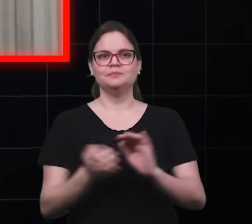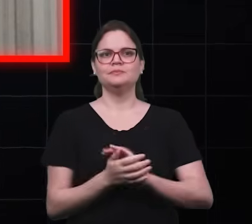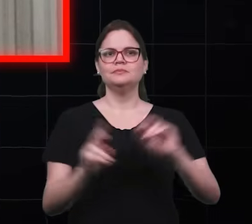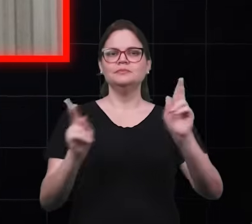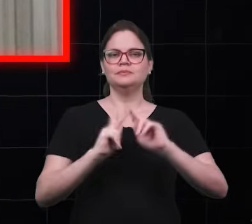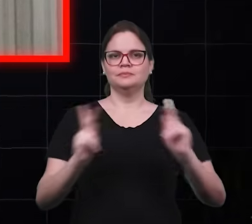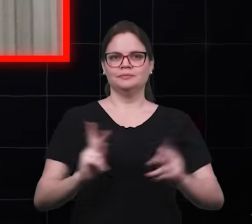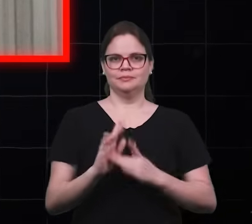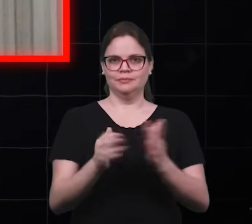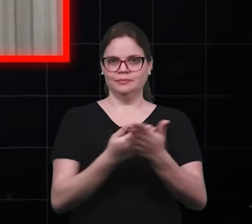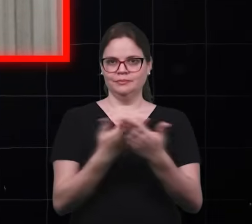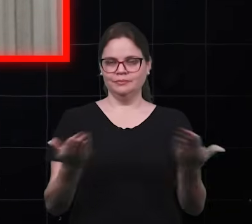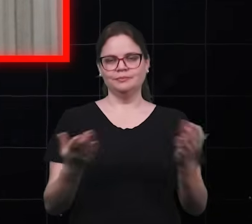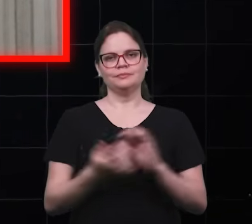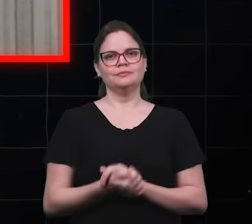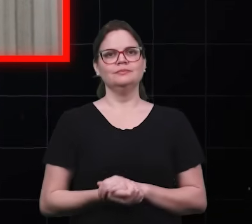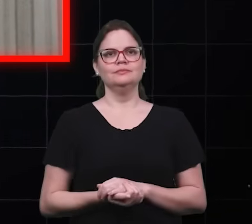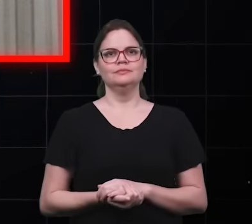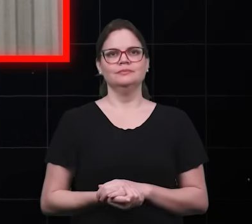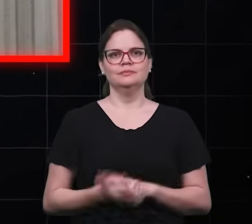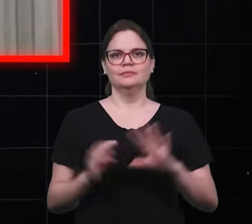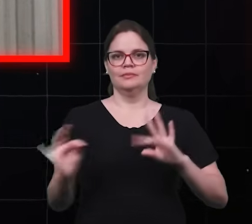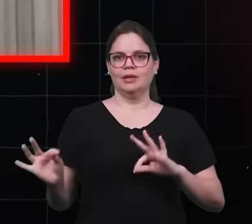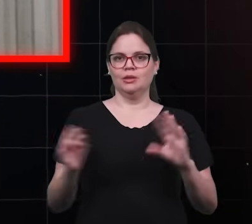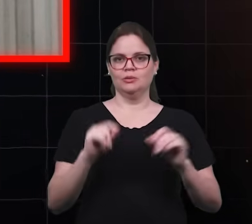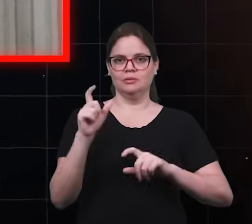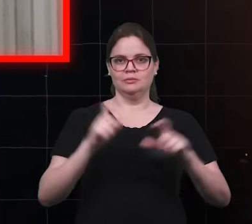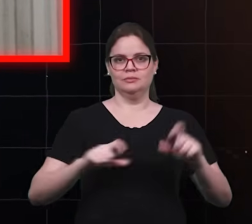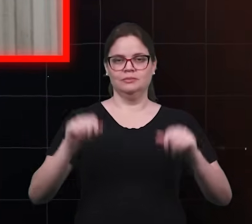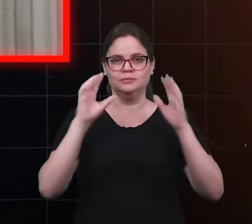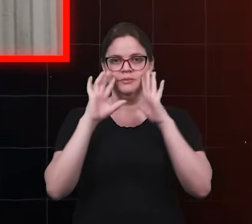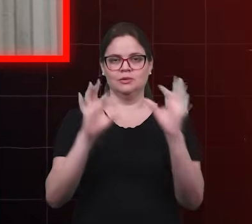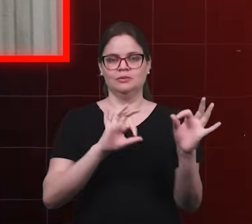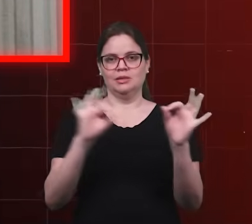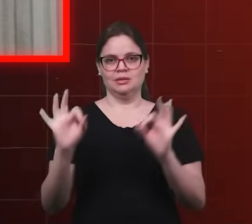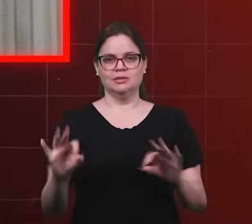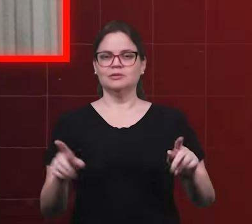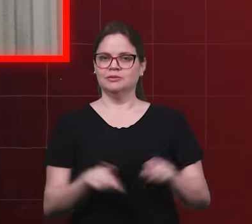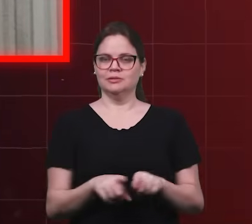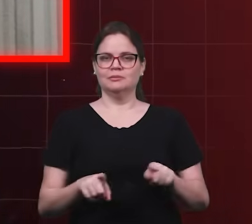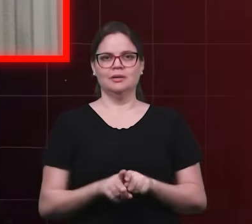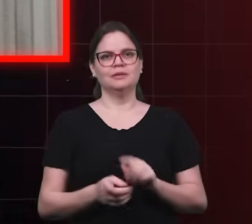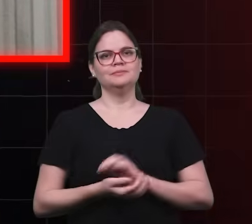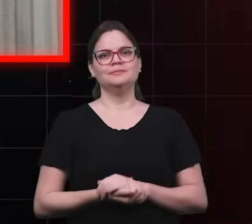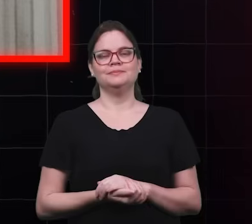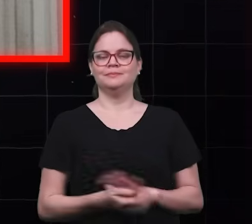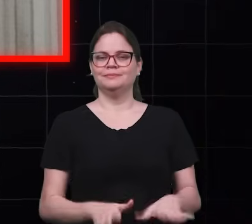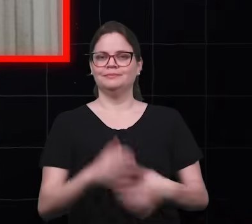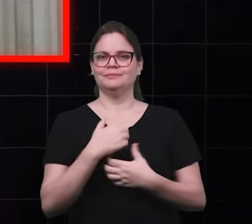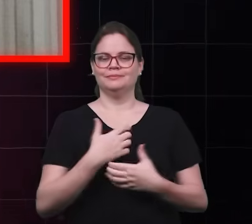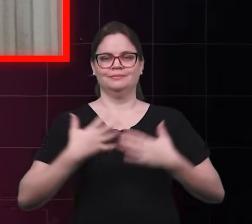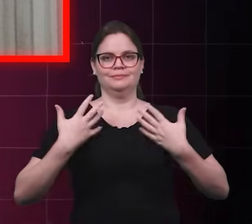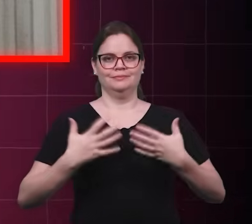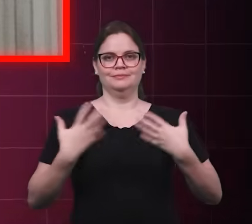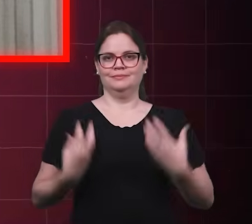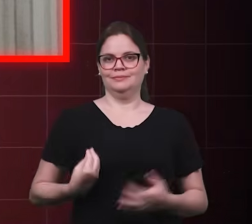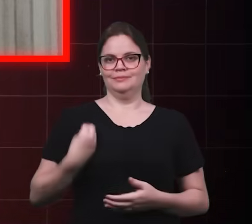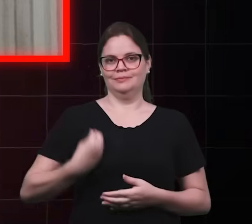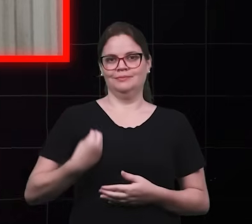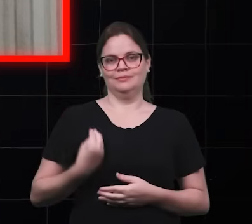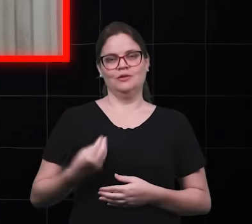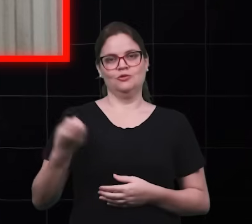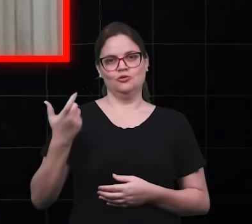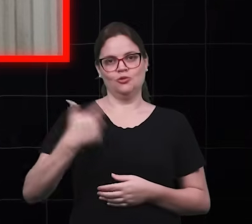Senhor, Willer, Tiago, Cleiton, a todos que nos assistem. Alegria poder participar de